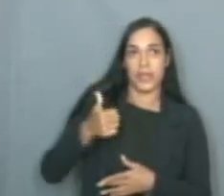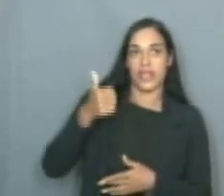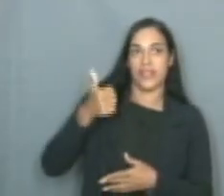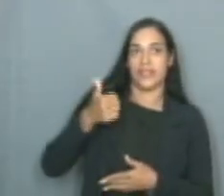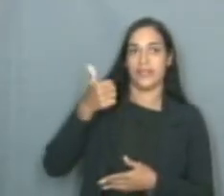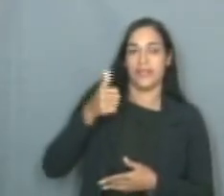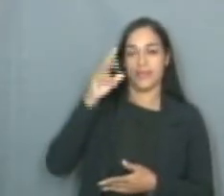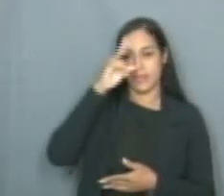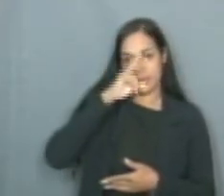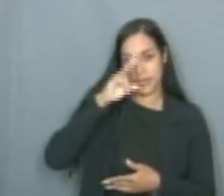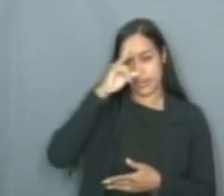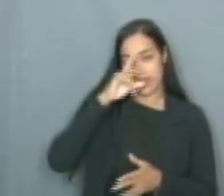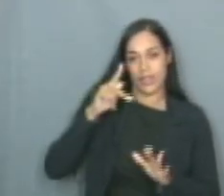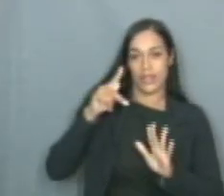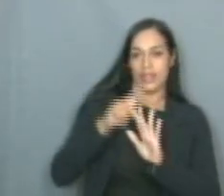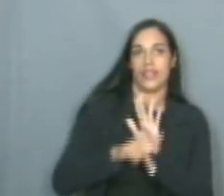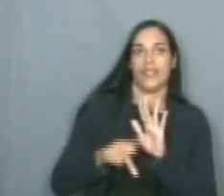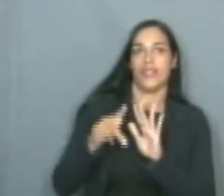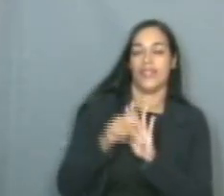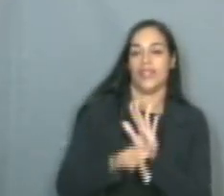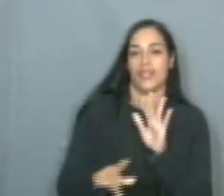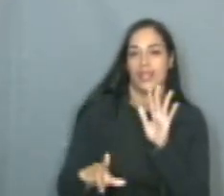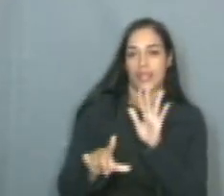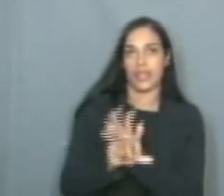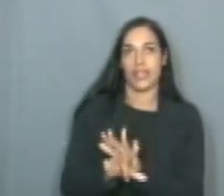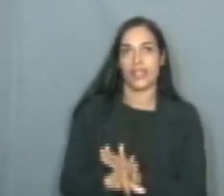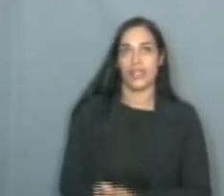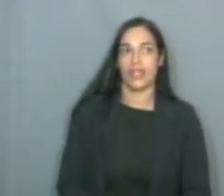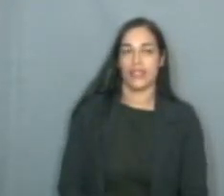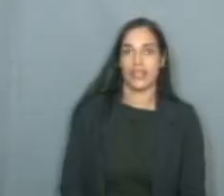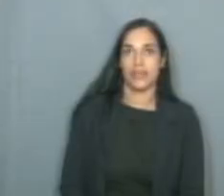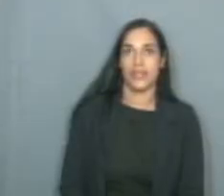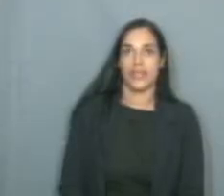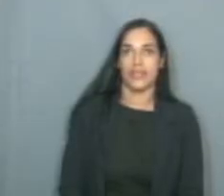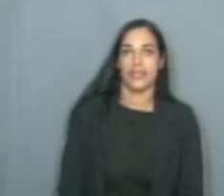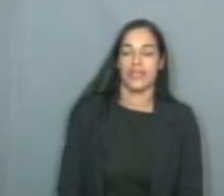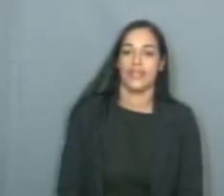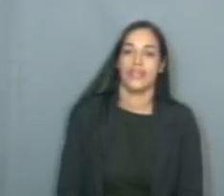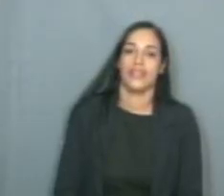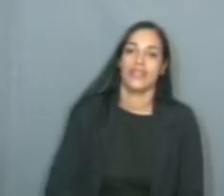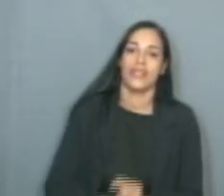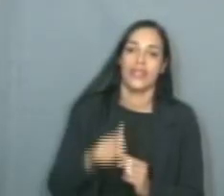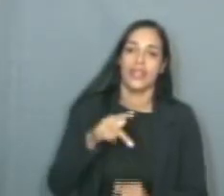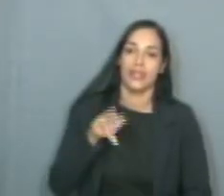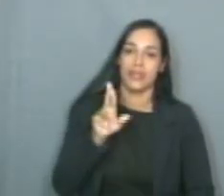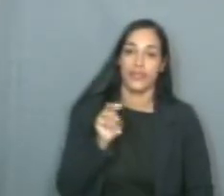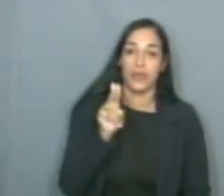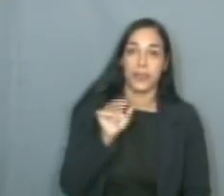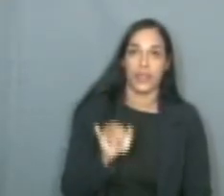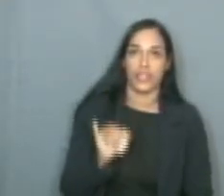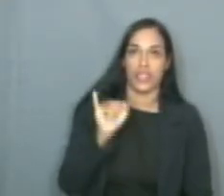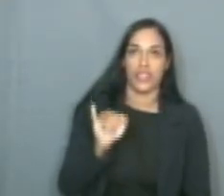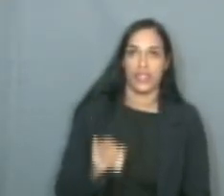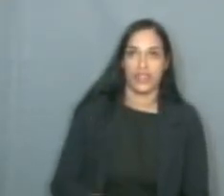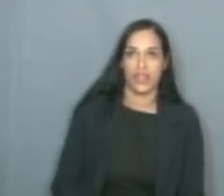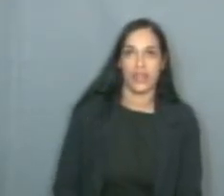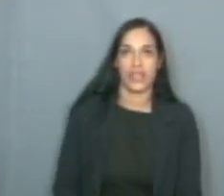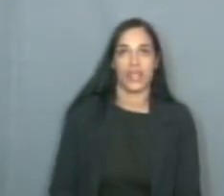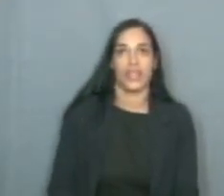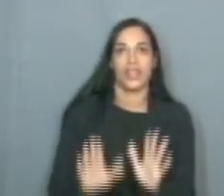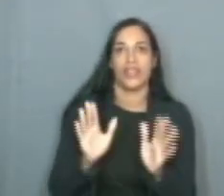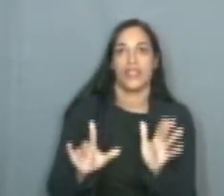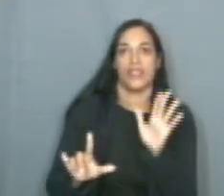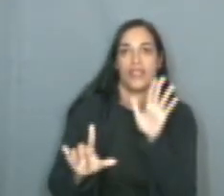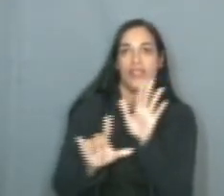histórico sobre esse projeto de lei que nós vamos daqui a pouquinho votá-lo. O ProUni, senhores, ele já é lei no município